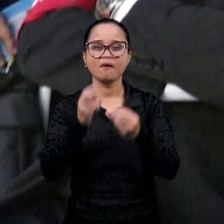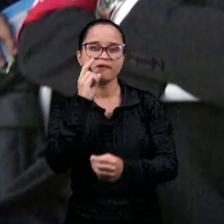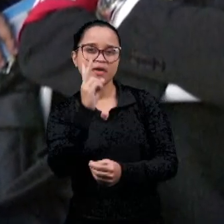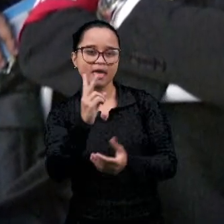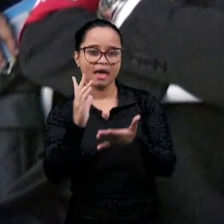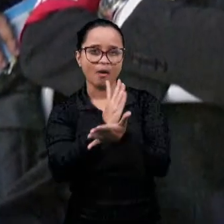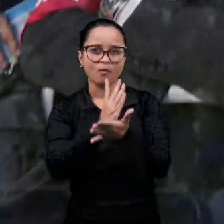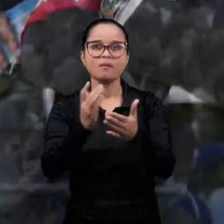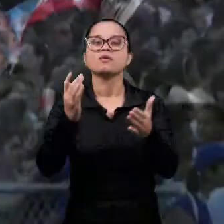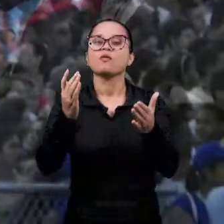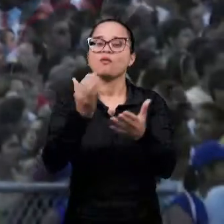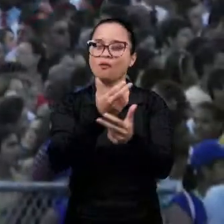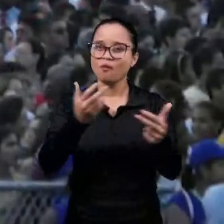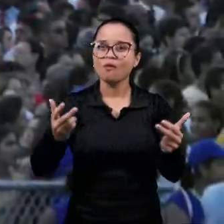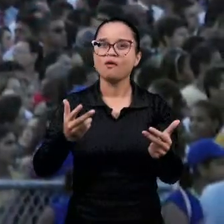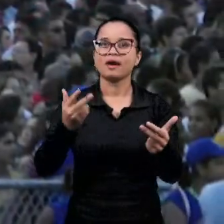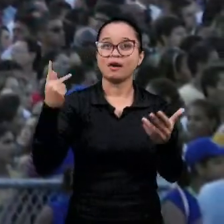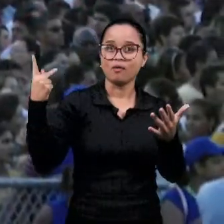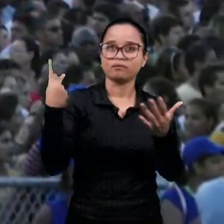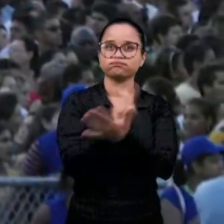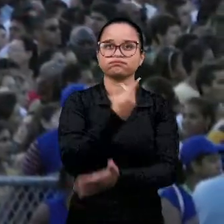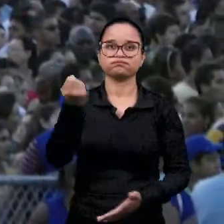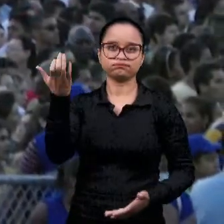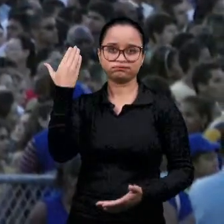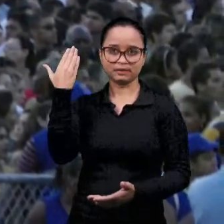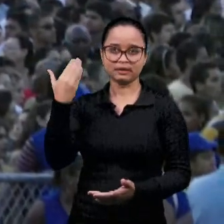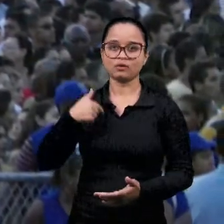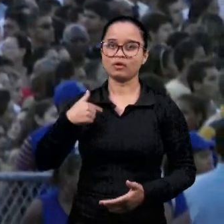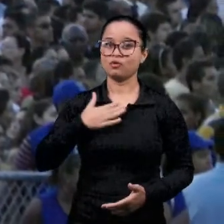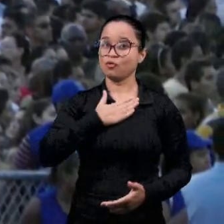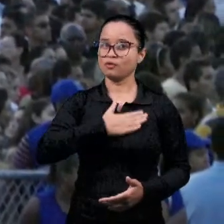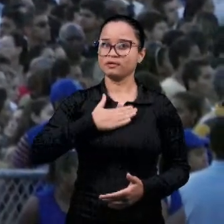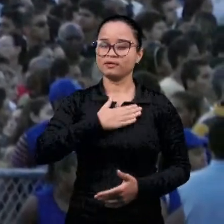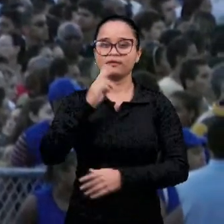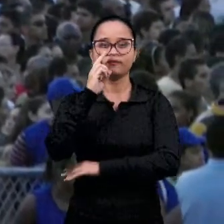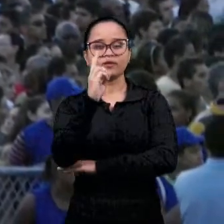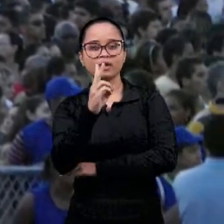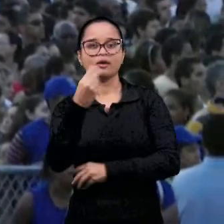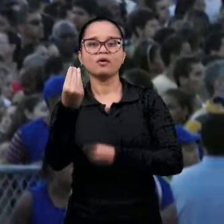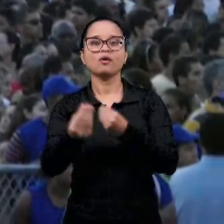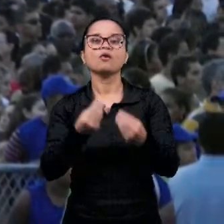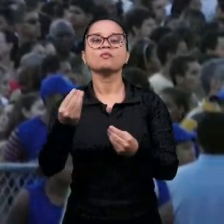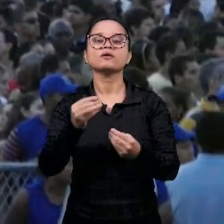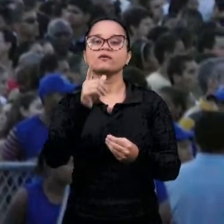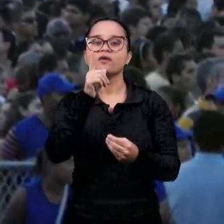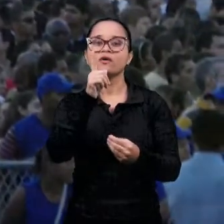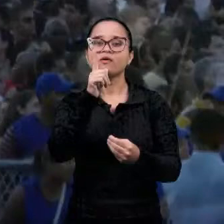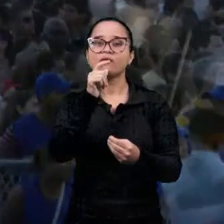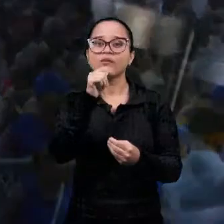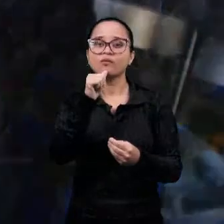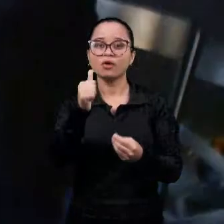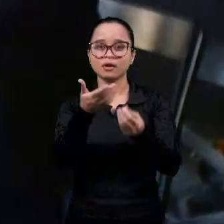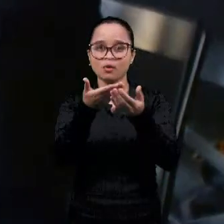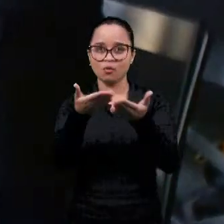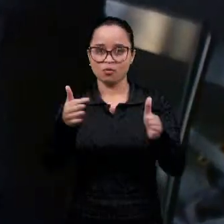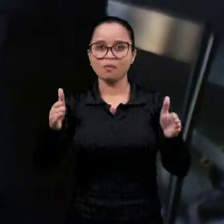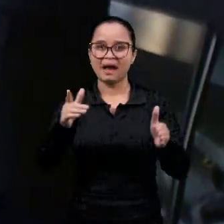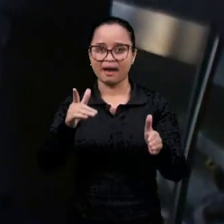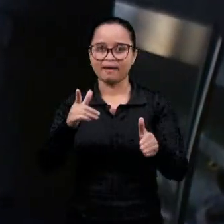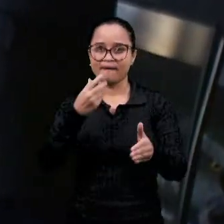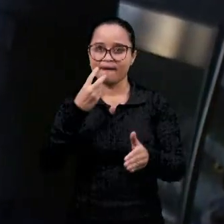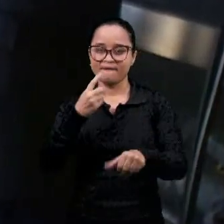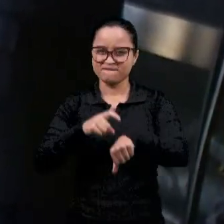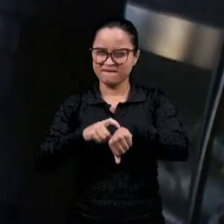que aconteceram no passado, eu gostaria muito de ver como é que foi a abertura do Mar Vermelho. Eu tenho uma curiosidade, porque eu imagino que foi um